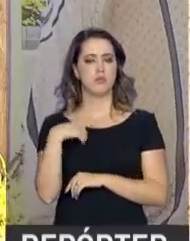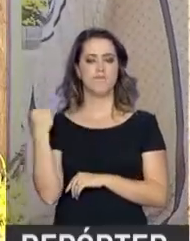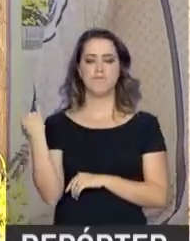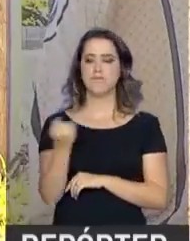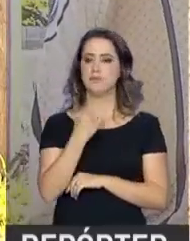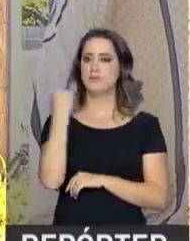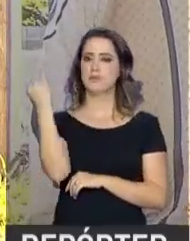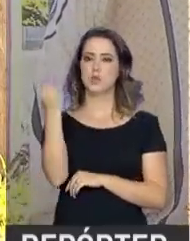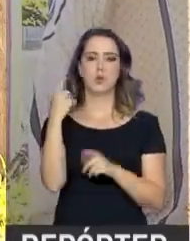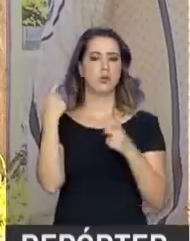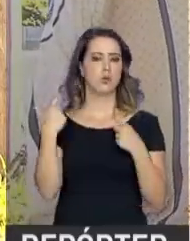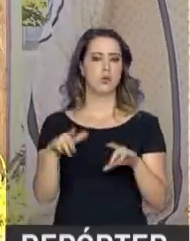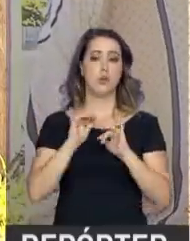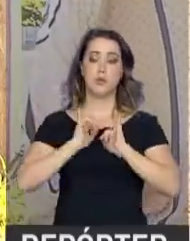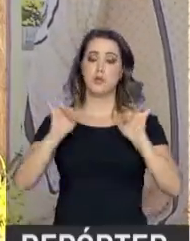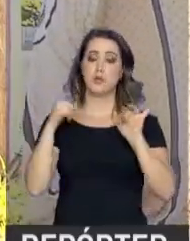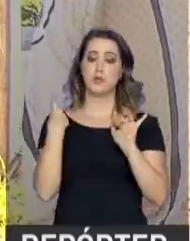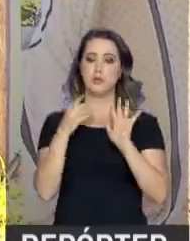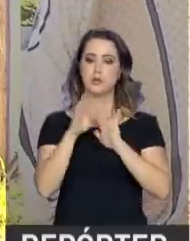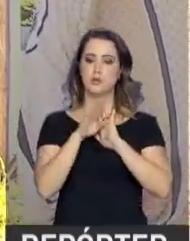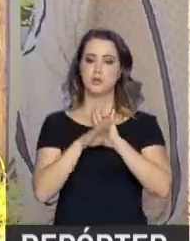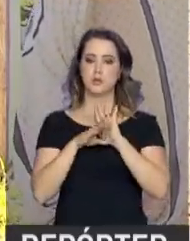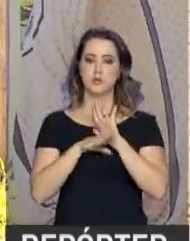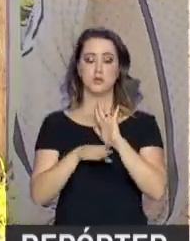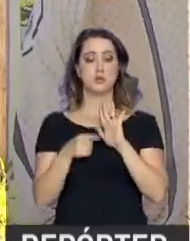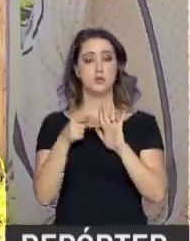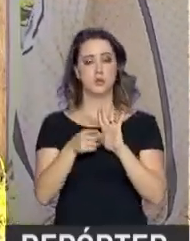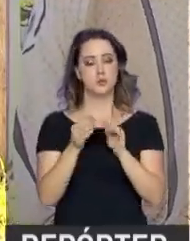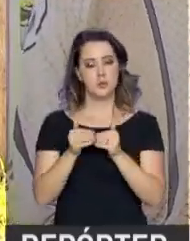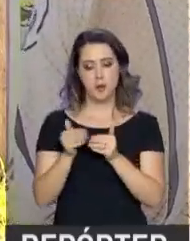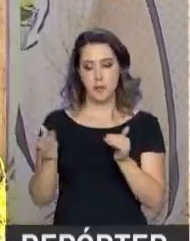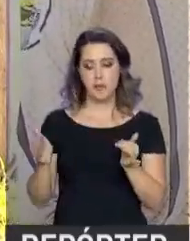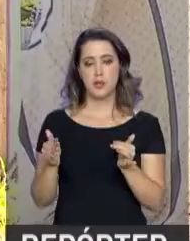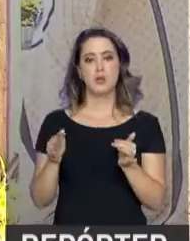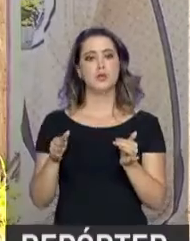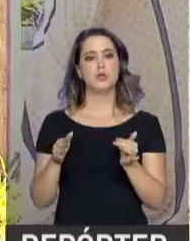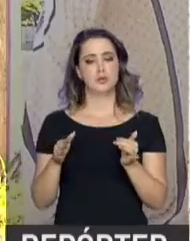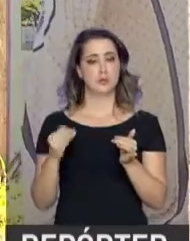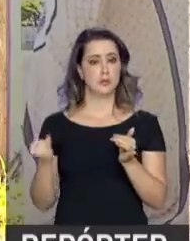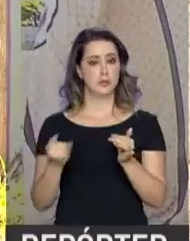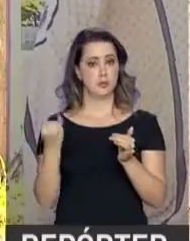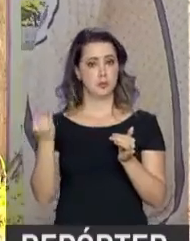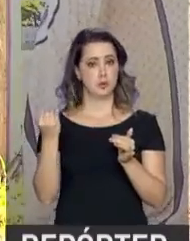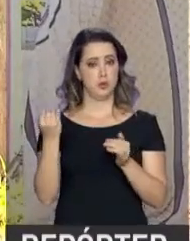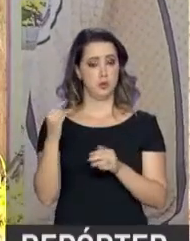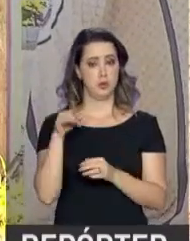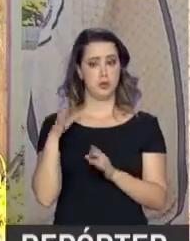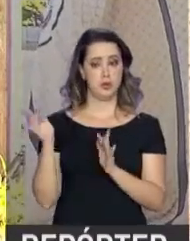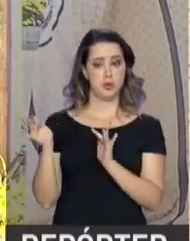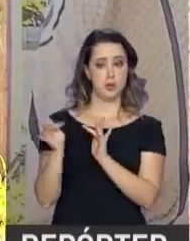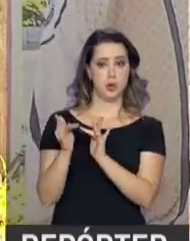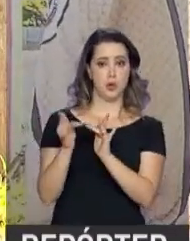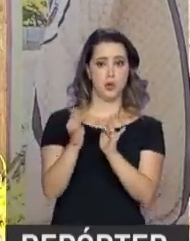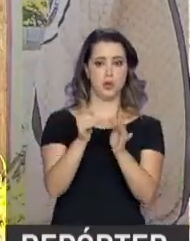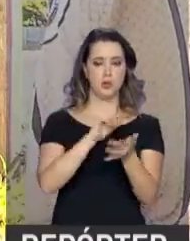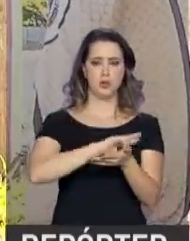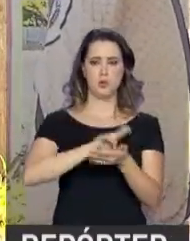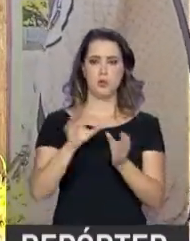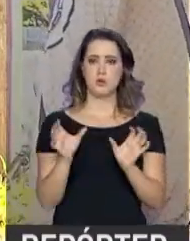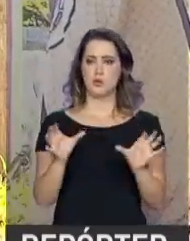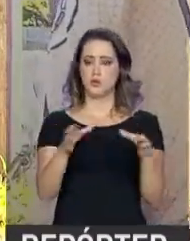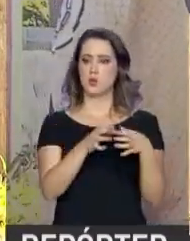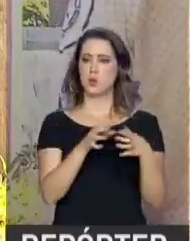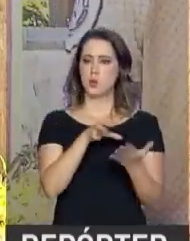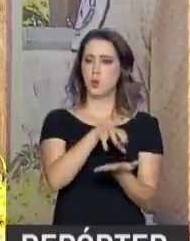para divulgação do nosso projeto abriu portas para vários contatos com vários órgãos